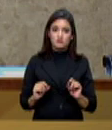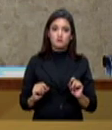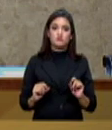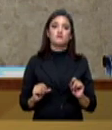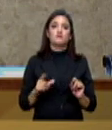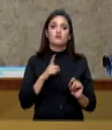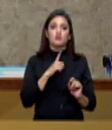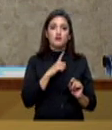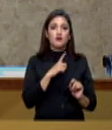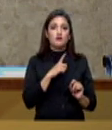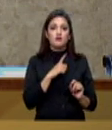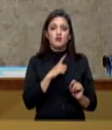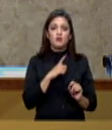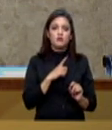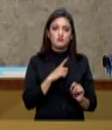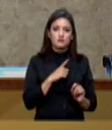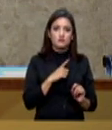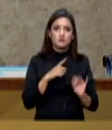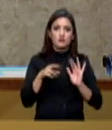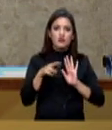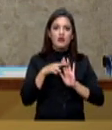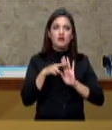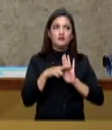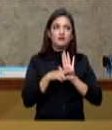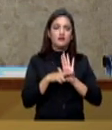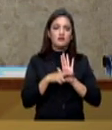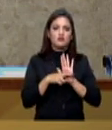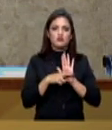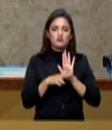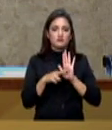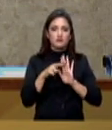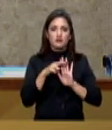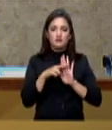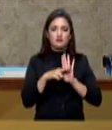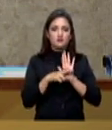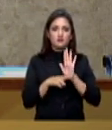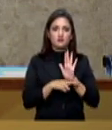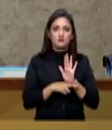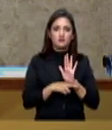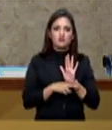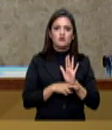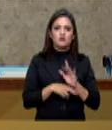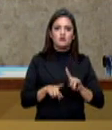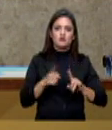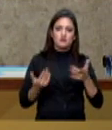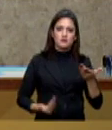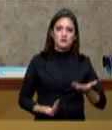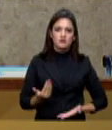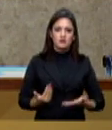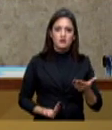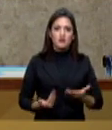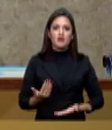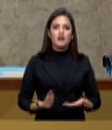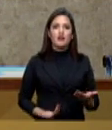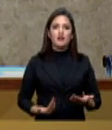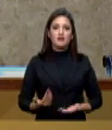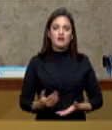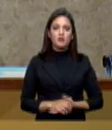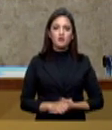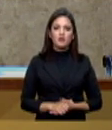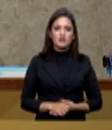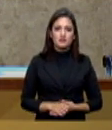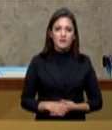regulamentação minha filha da necessidade de realização dos antigos prestados os serviços as companhias Estaduais